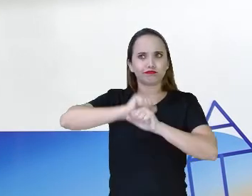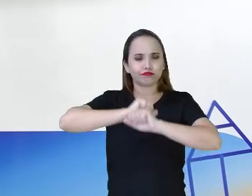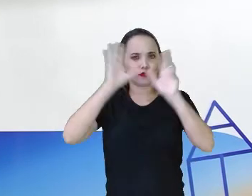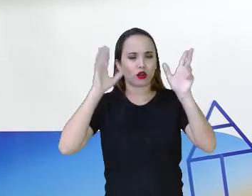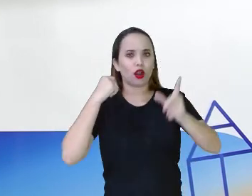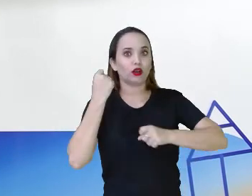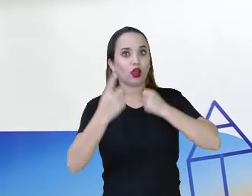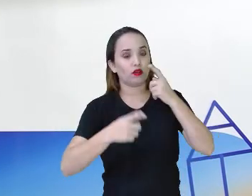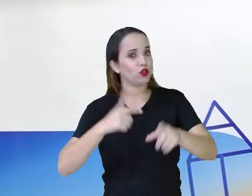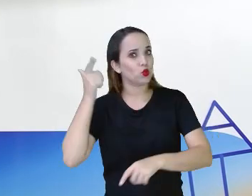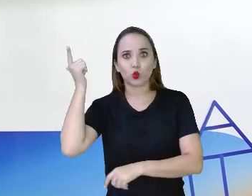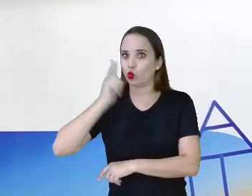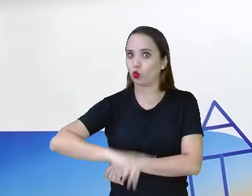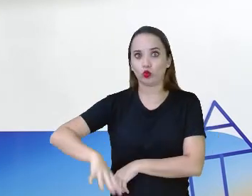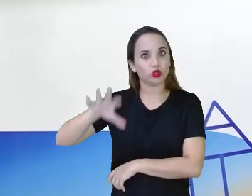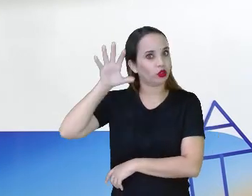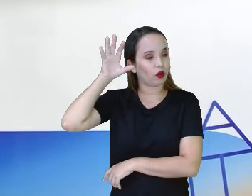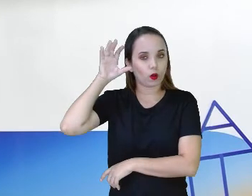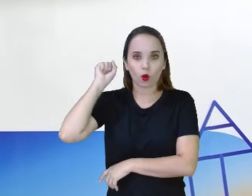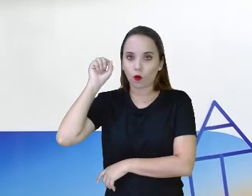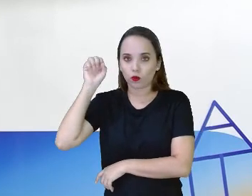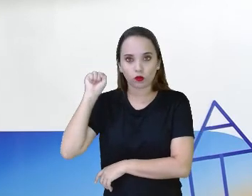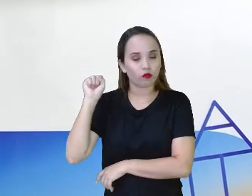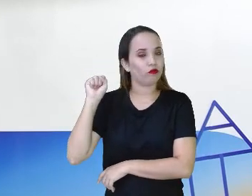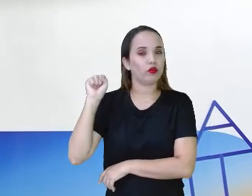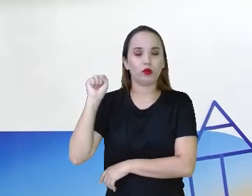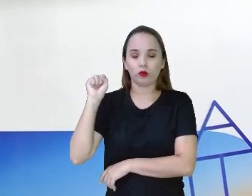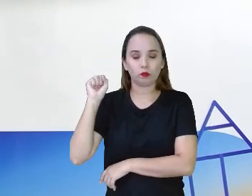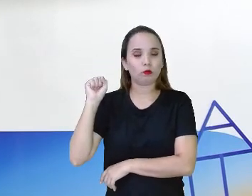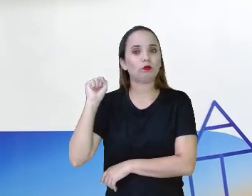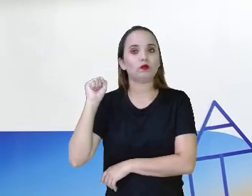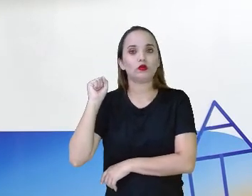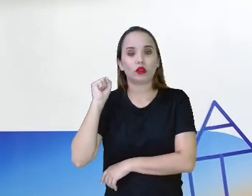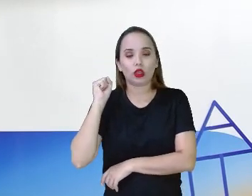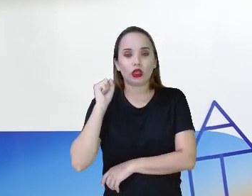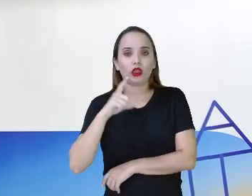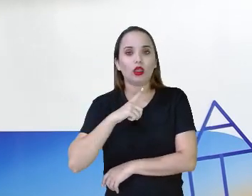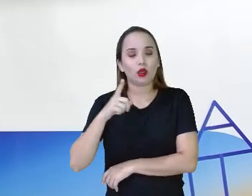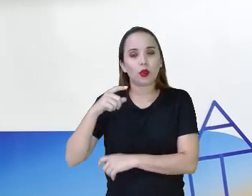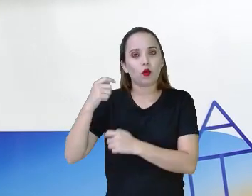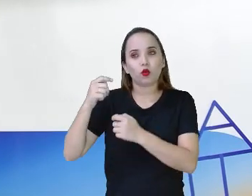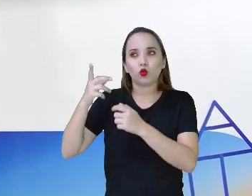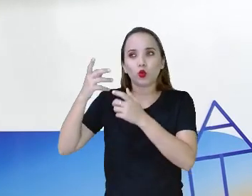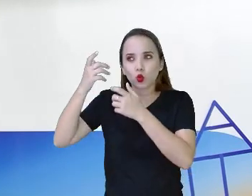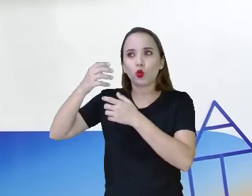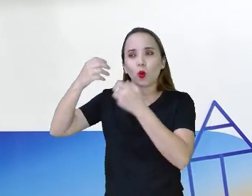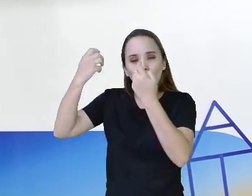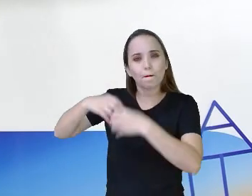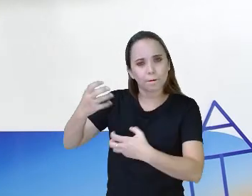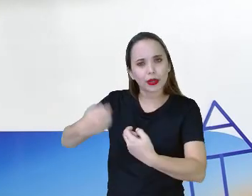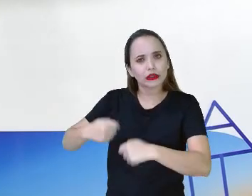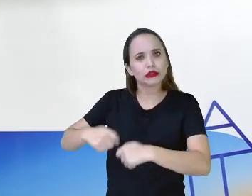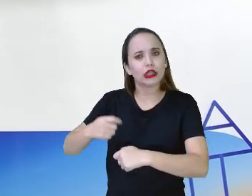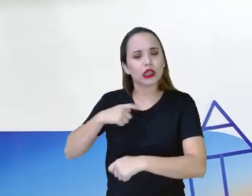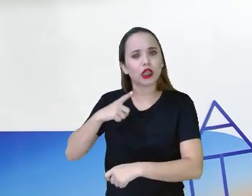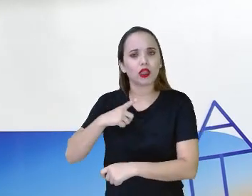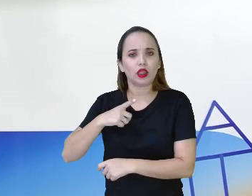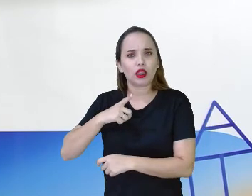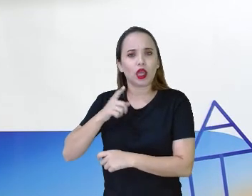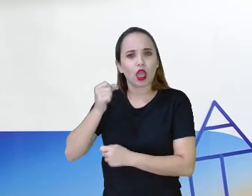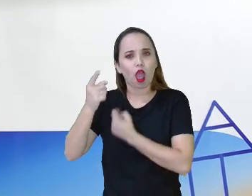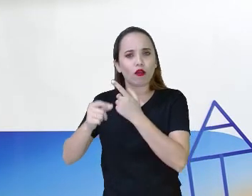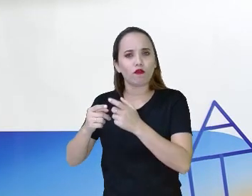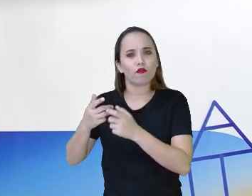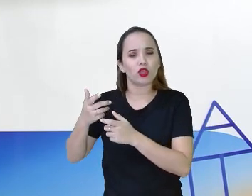ouvir. Essas ondas sonoras não estão chegando aos ouvidos como deveria, ele tem aí um déficit auditivo, não